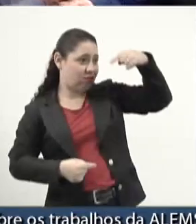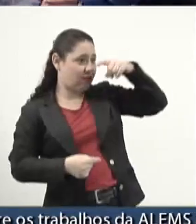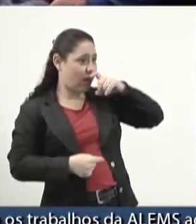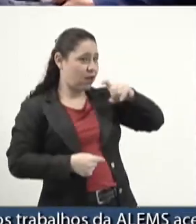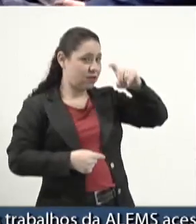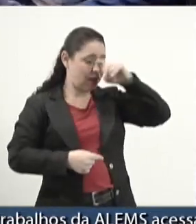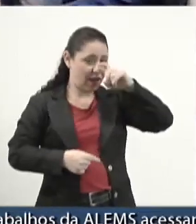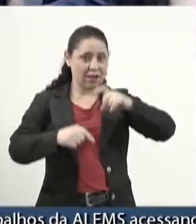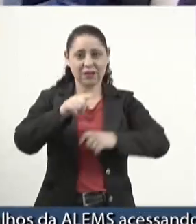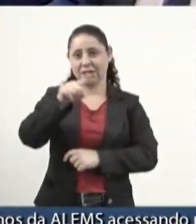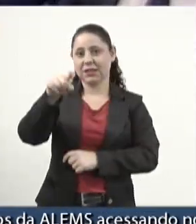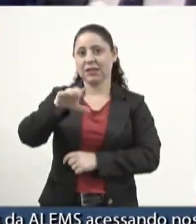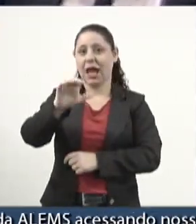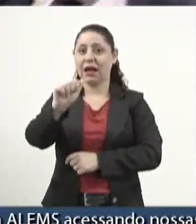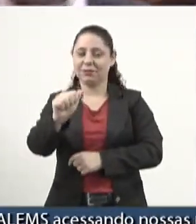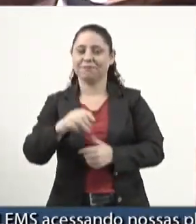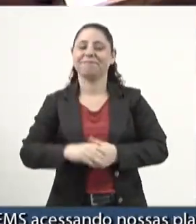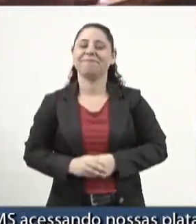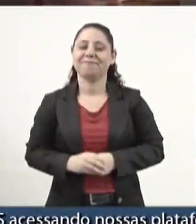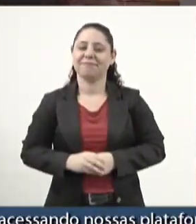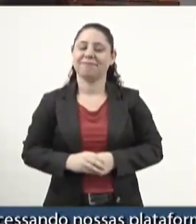Zeca.